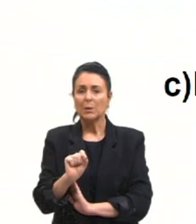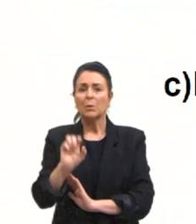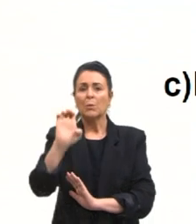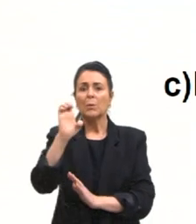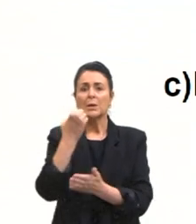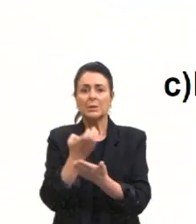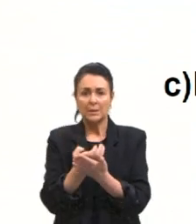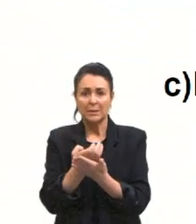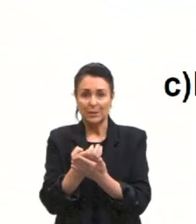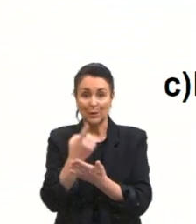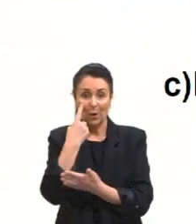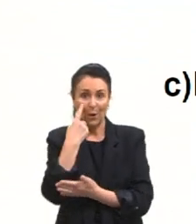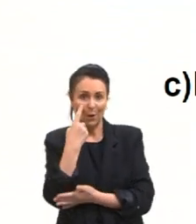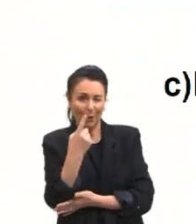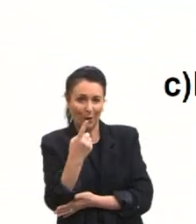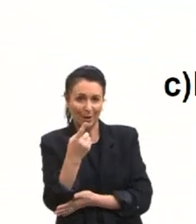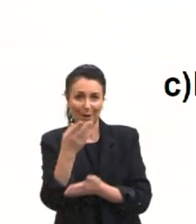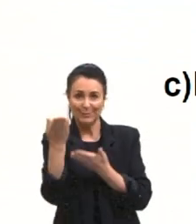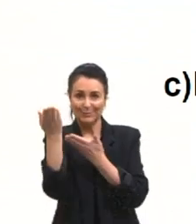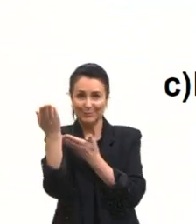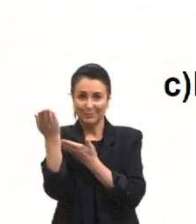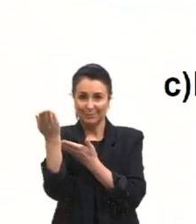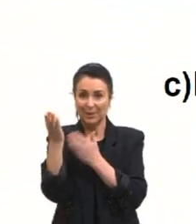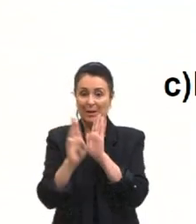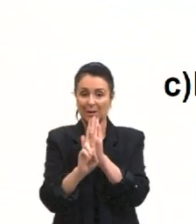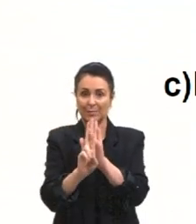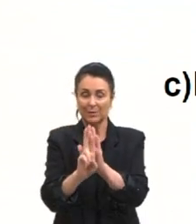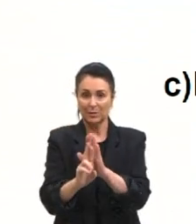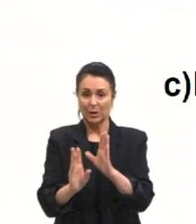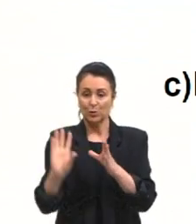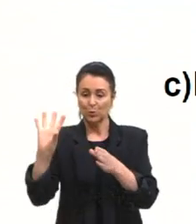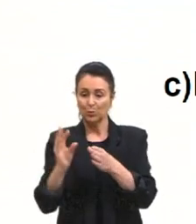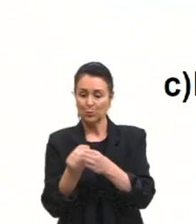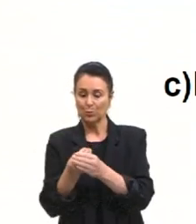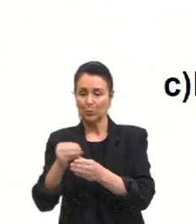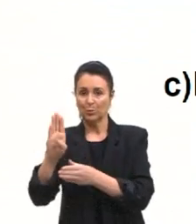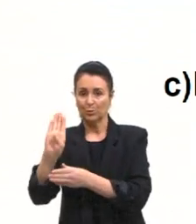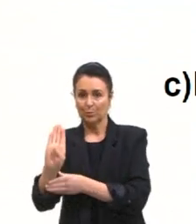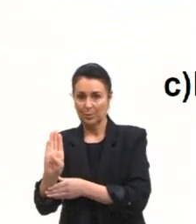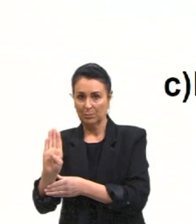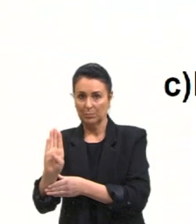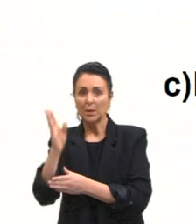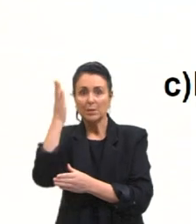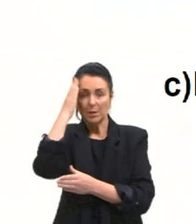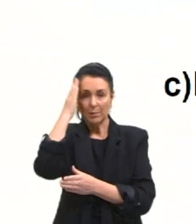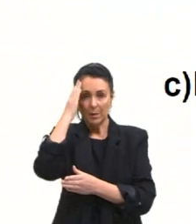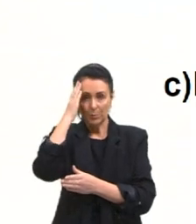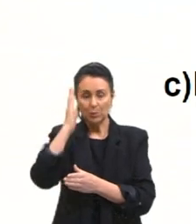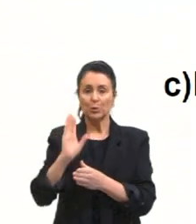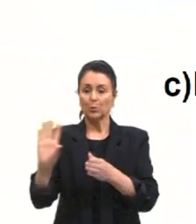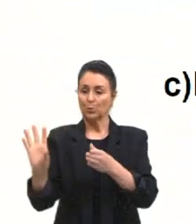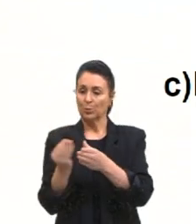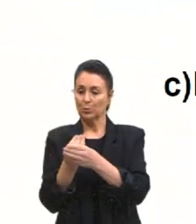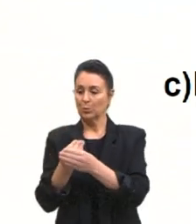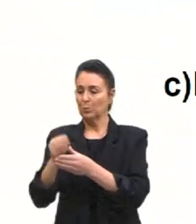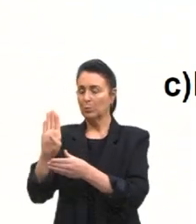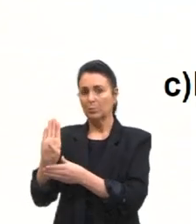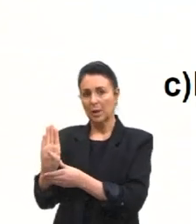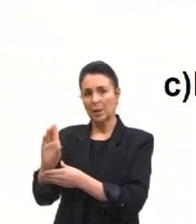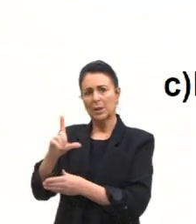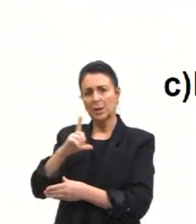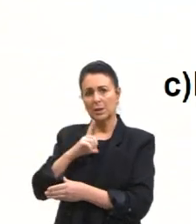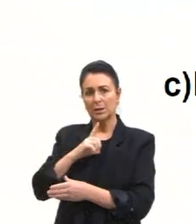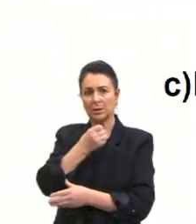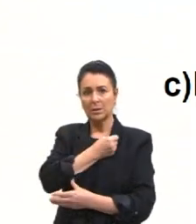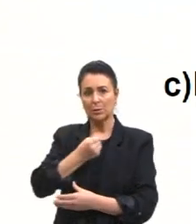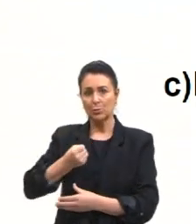então para ficar mais objetivo. Então, represente o conjunto B, já sabemos que o conjunto é um conjunto B, formado pelos